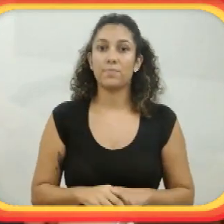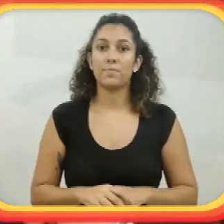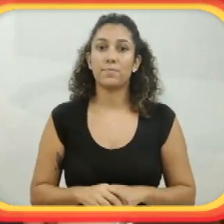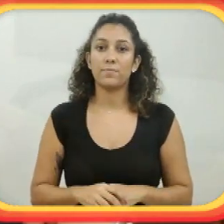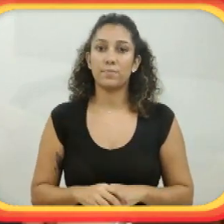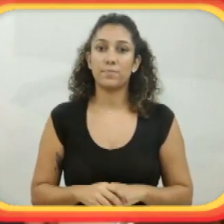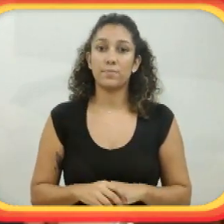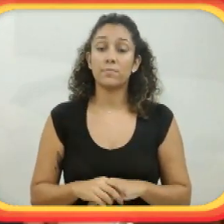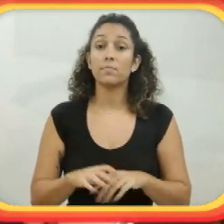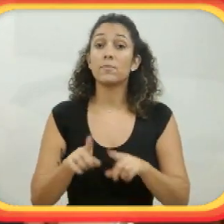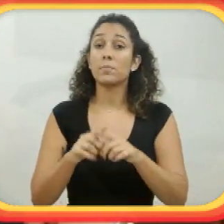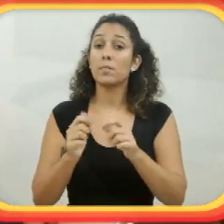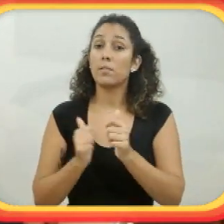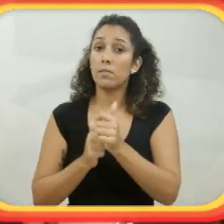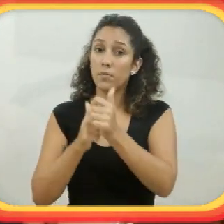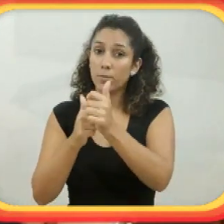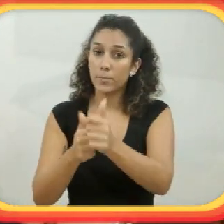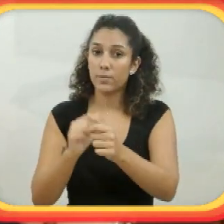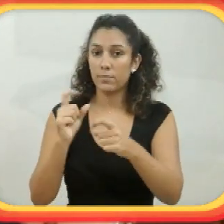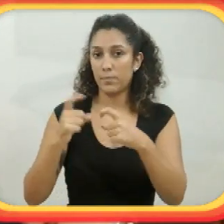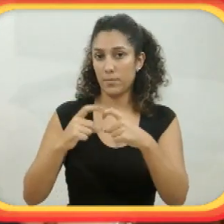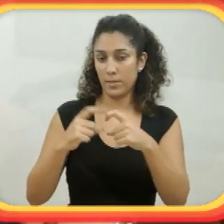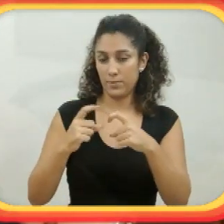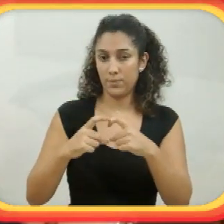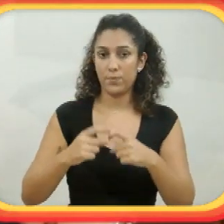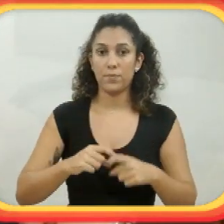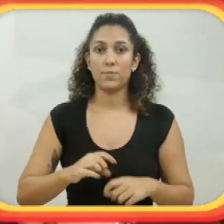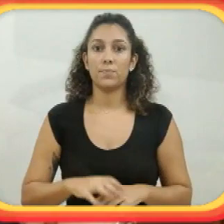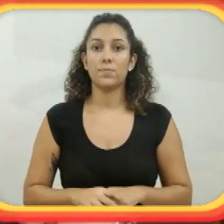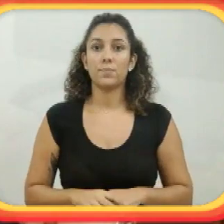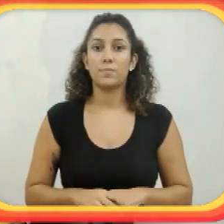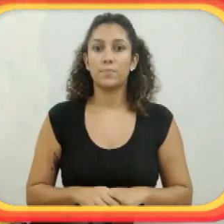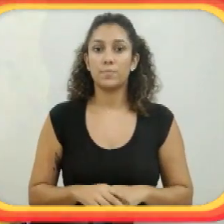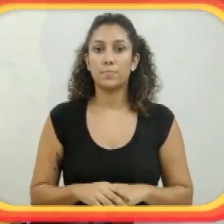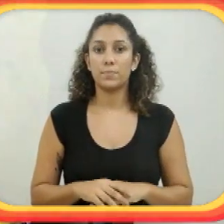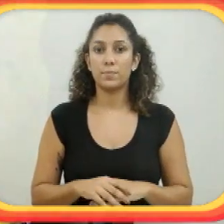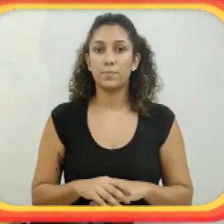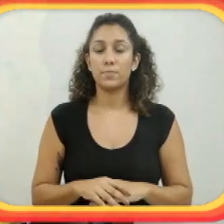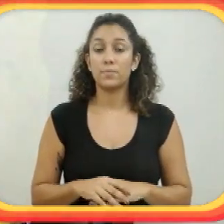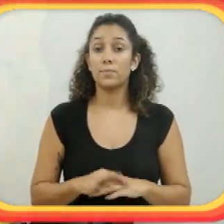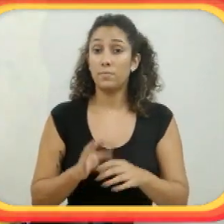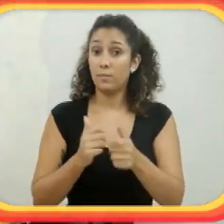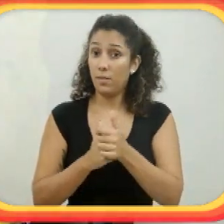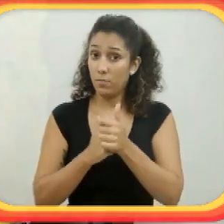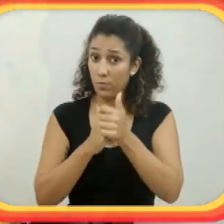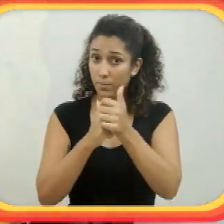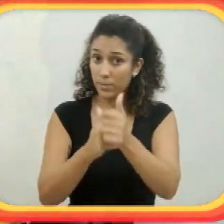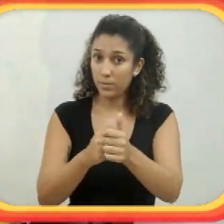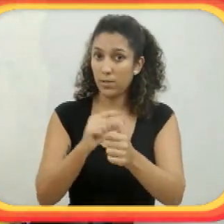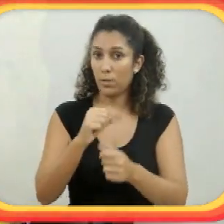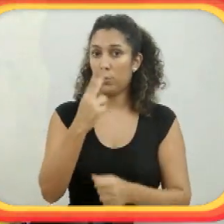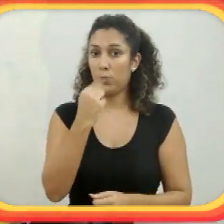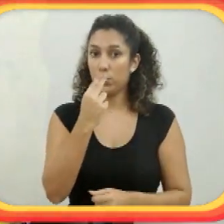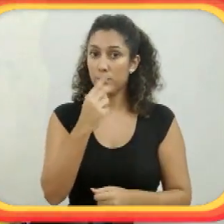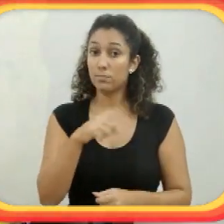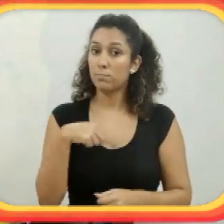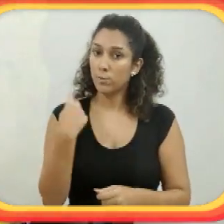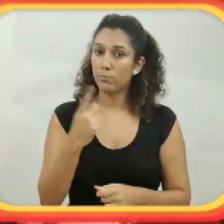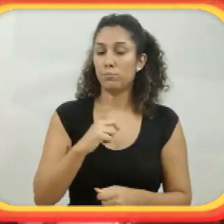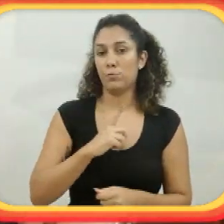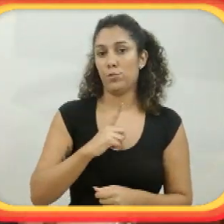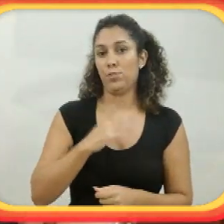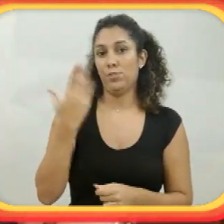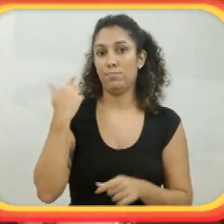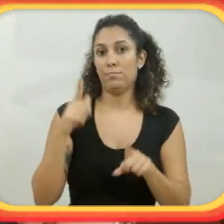hospedagem, alimentação, acompanhamento fisioterápico, acompanhamento na reabilitação, acompanhamento médico,